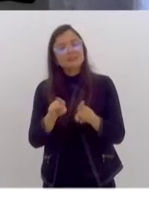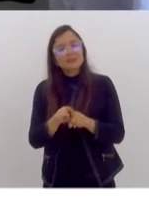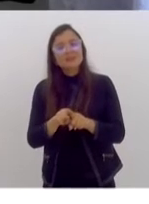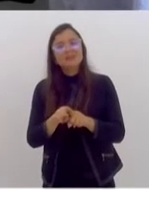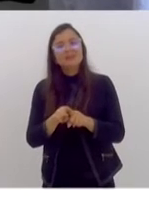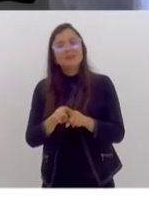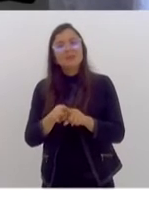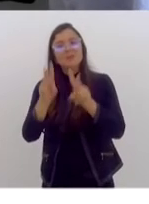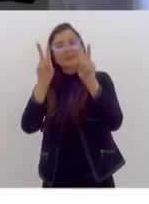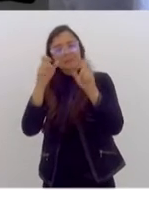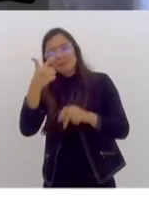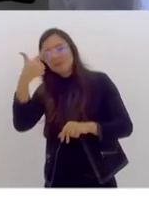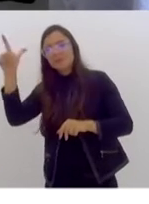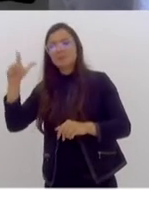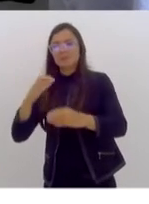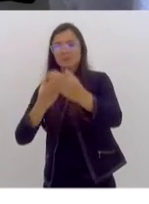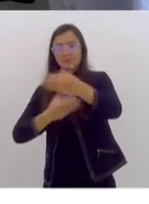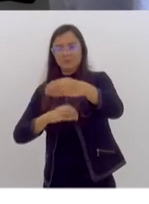também